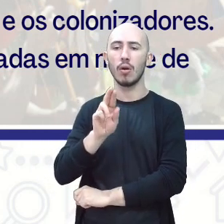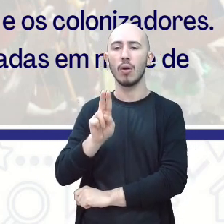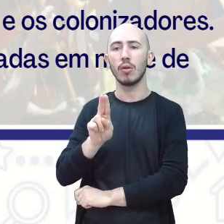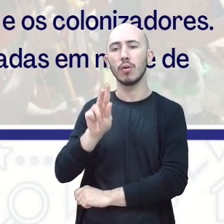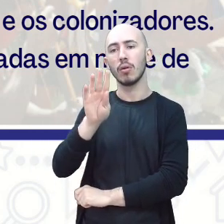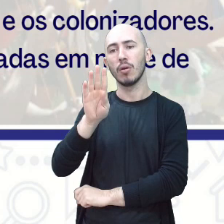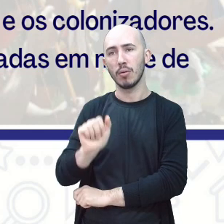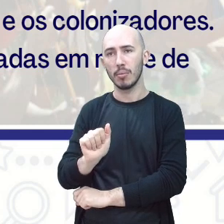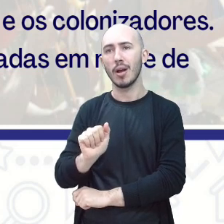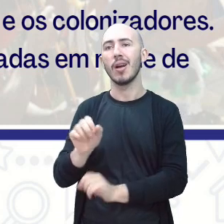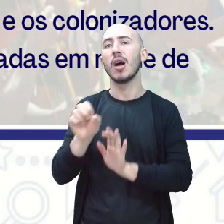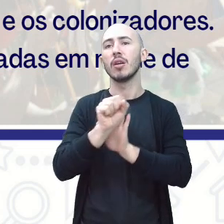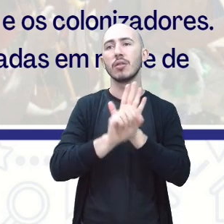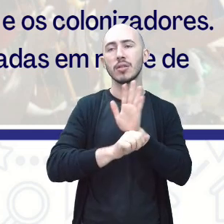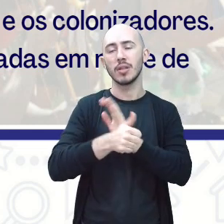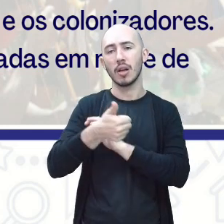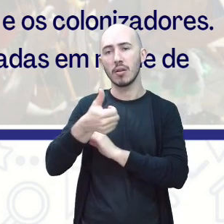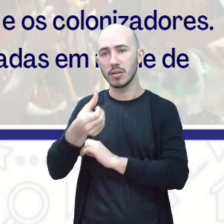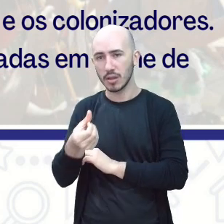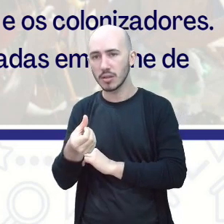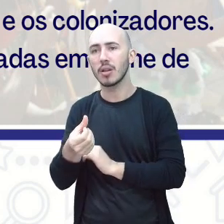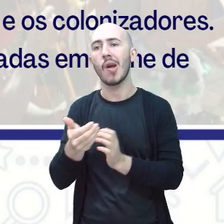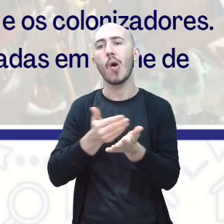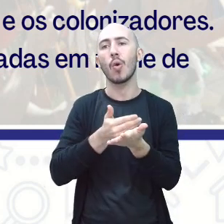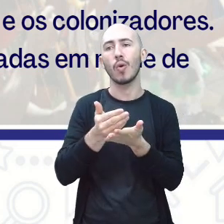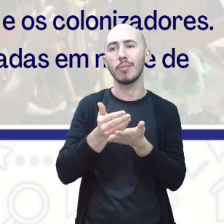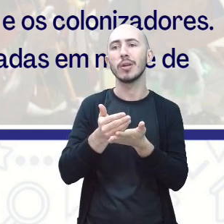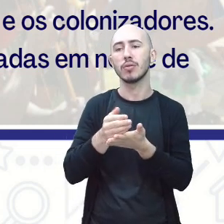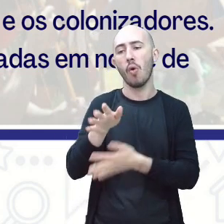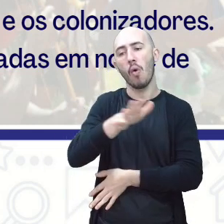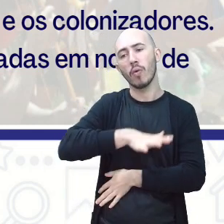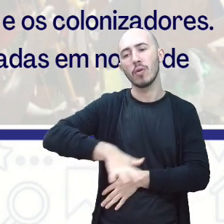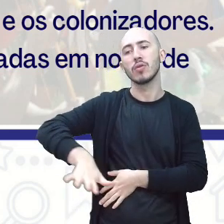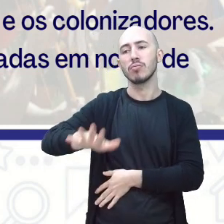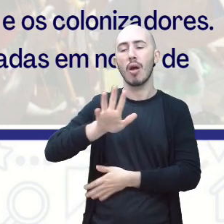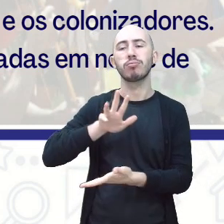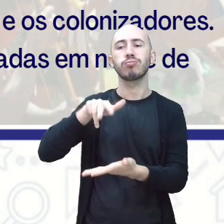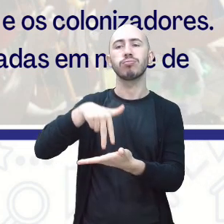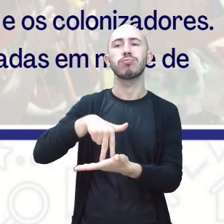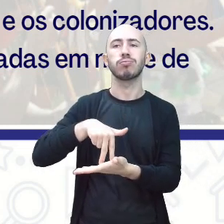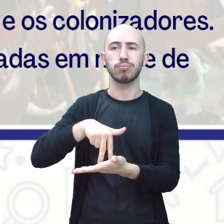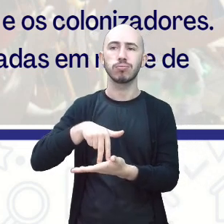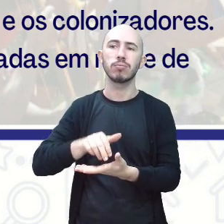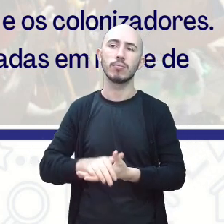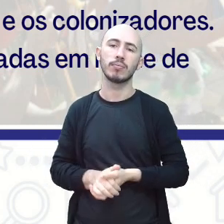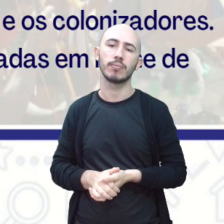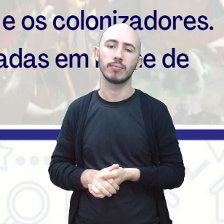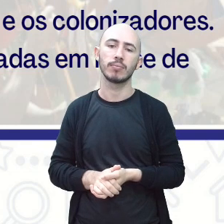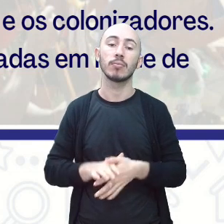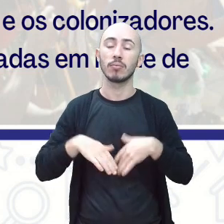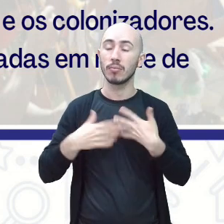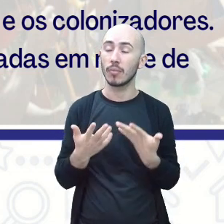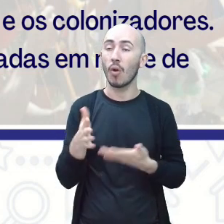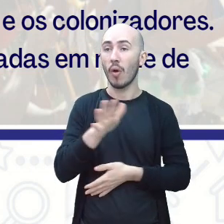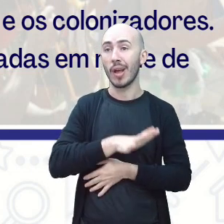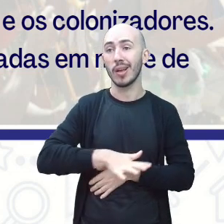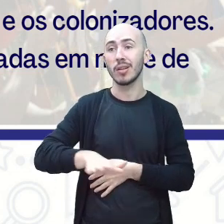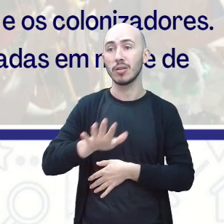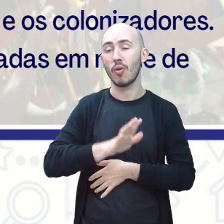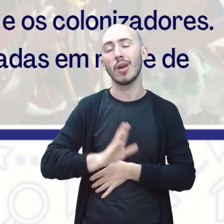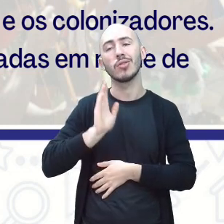o século XVI e começaram a ocupar o território, né? E essa região ela